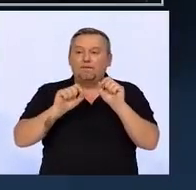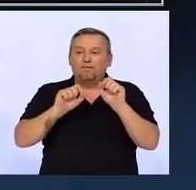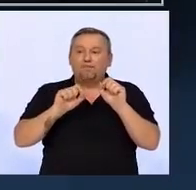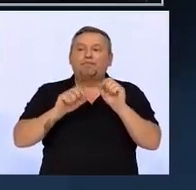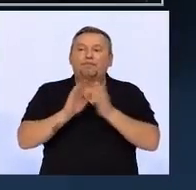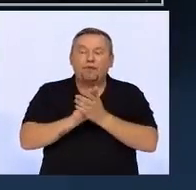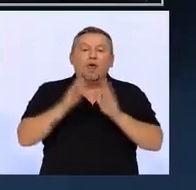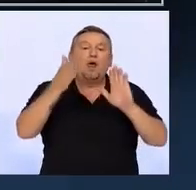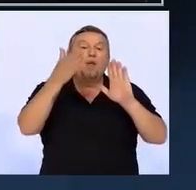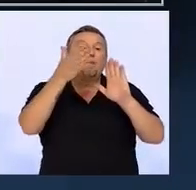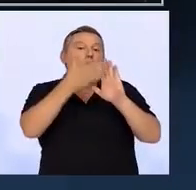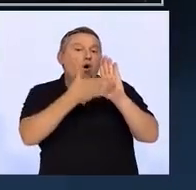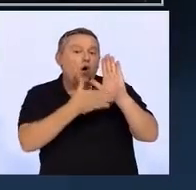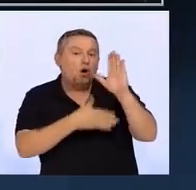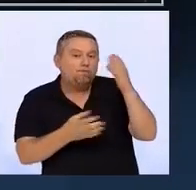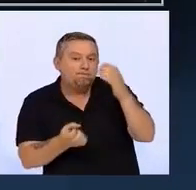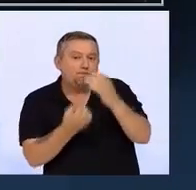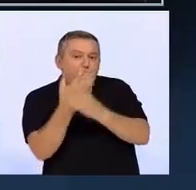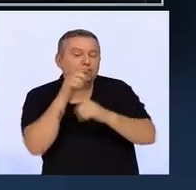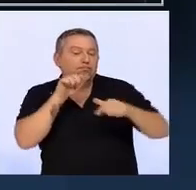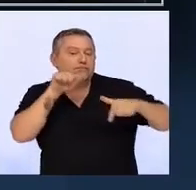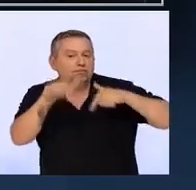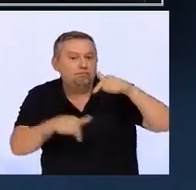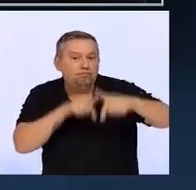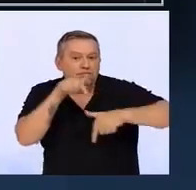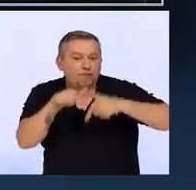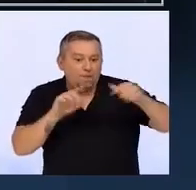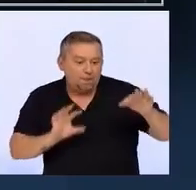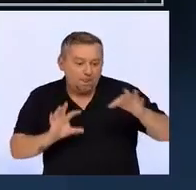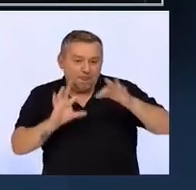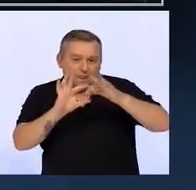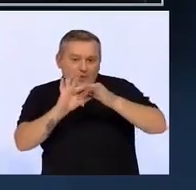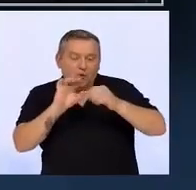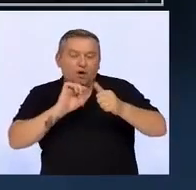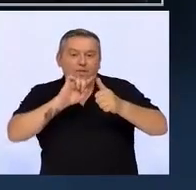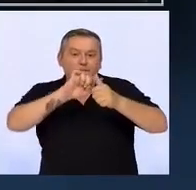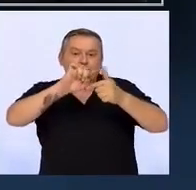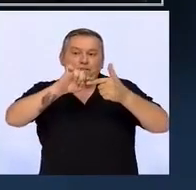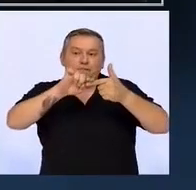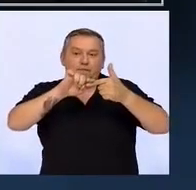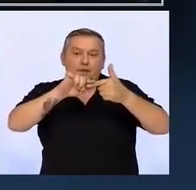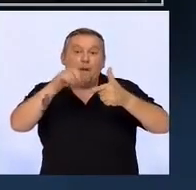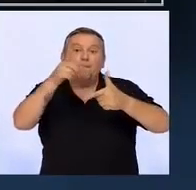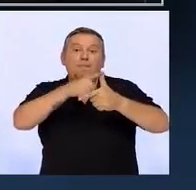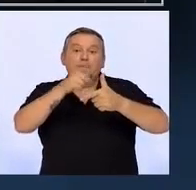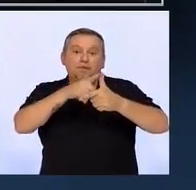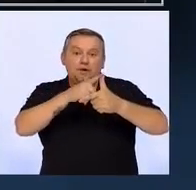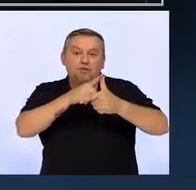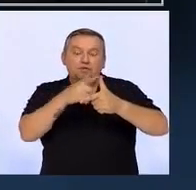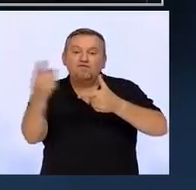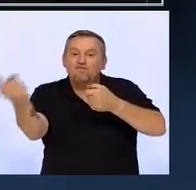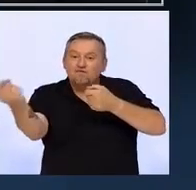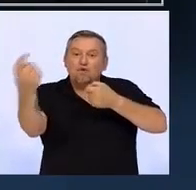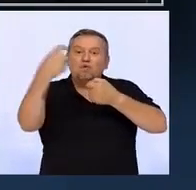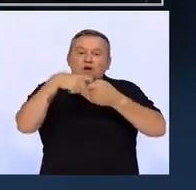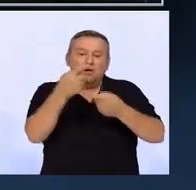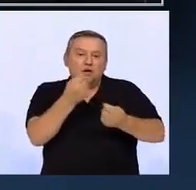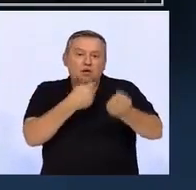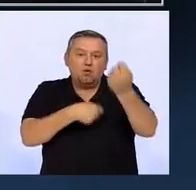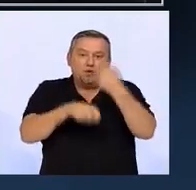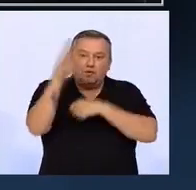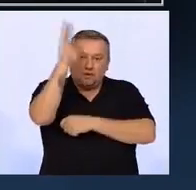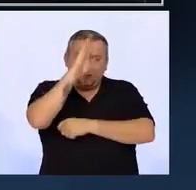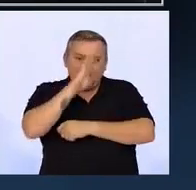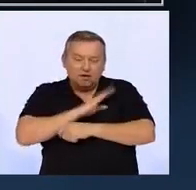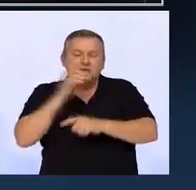proposta da geração de emprego está ligada a duas grandes linhas de trabalho dela. Primeiro, a recuperação da economia brasileira dessa